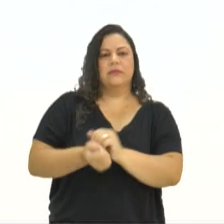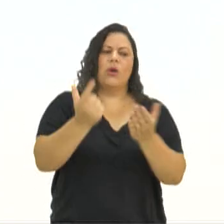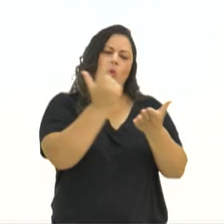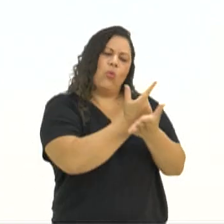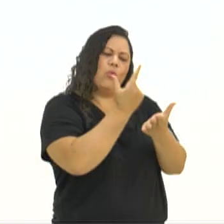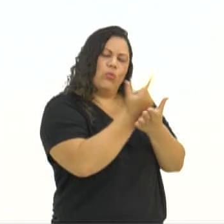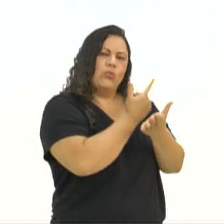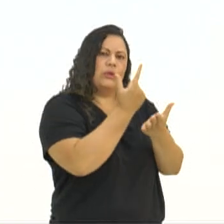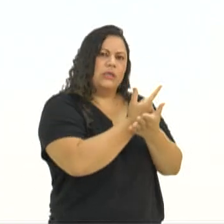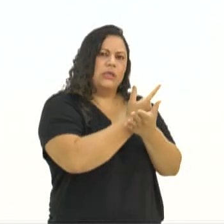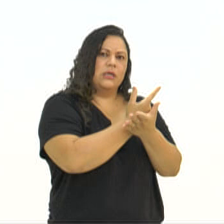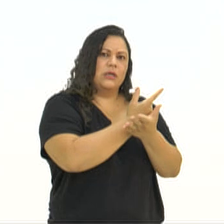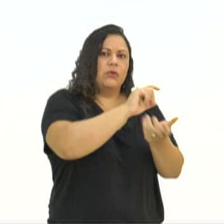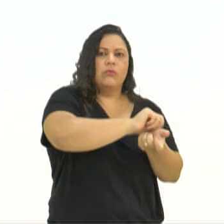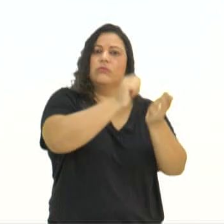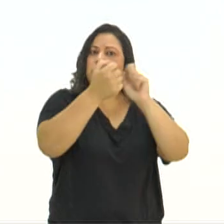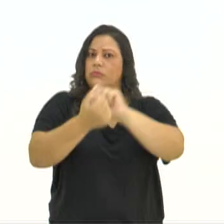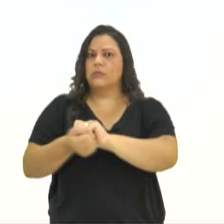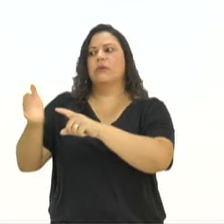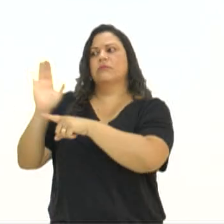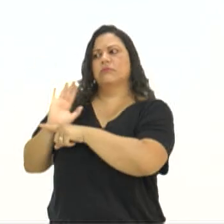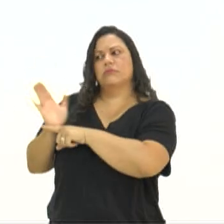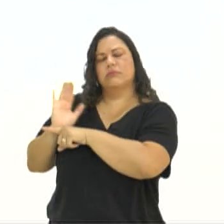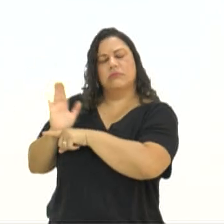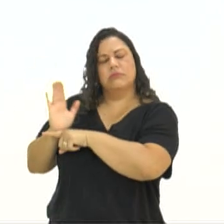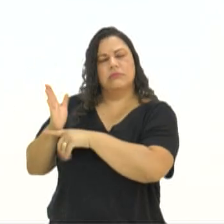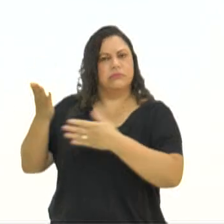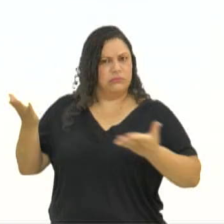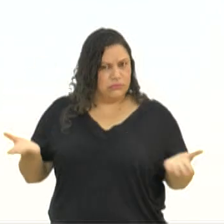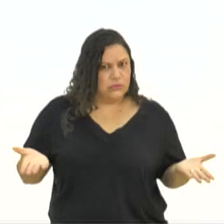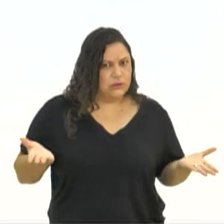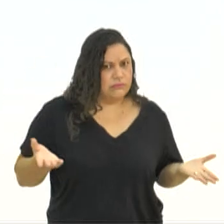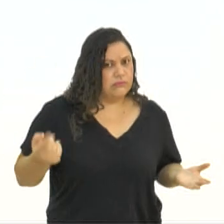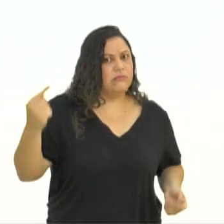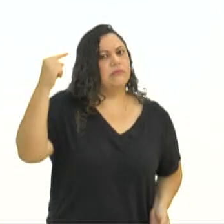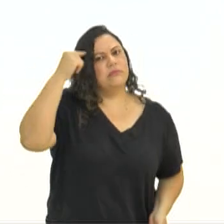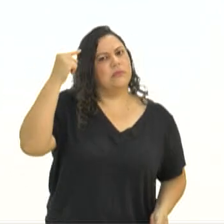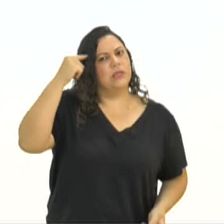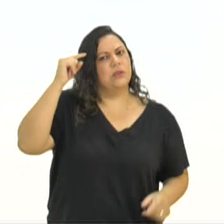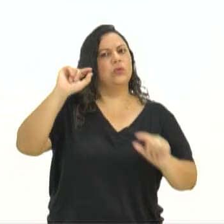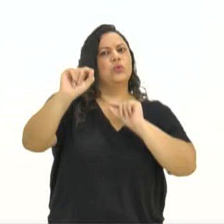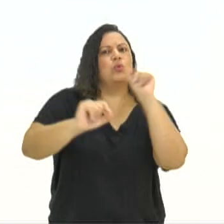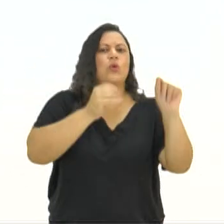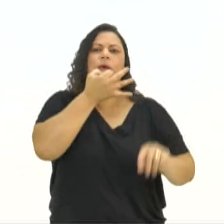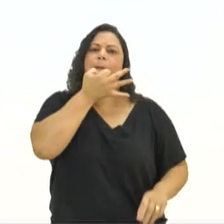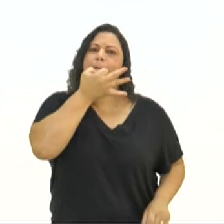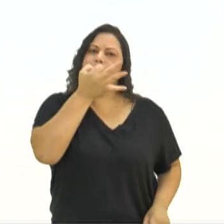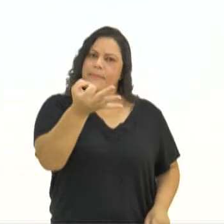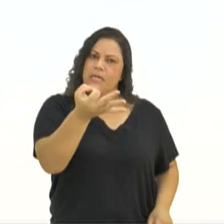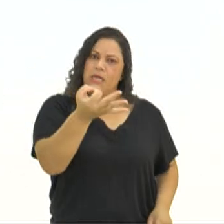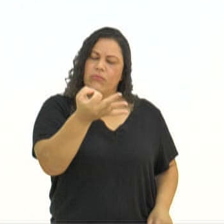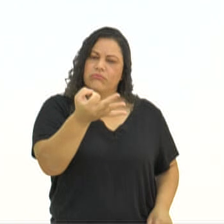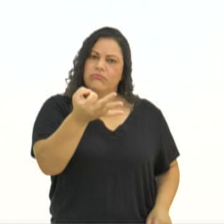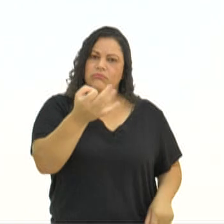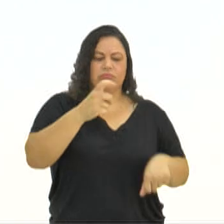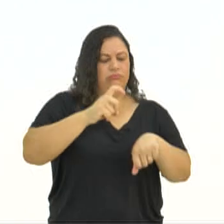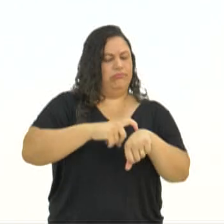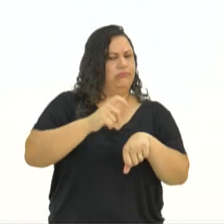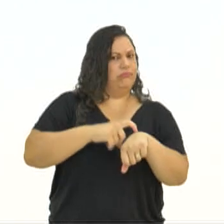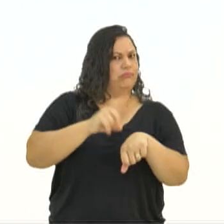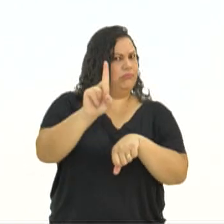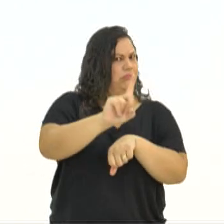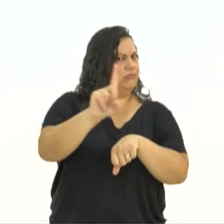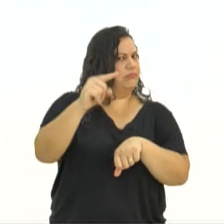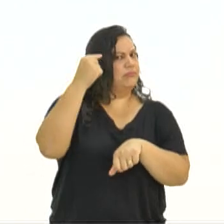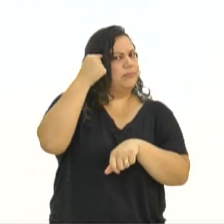melhor dizendo, algum filme que foi baseado no cinema? E pense um pouquinho o que você achou. Não vou te dar tempo para você responder.